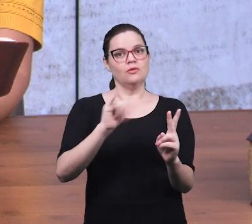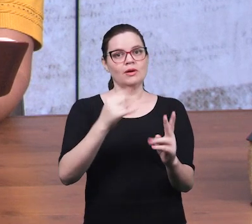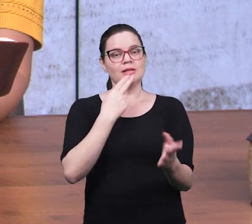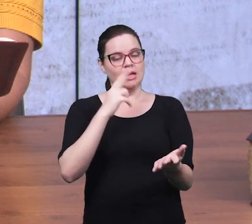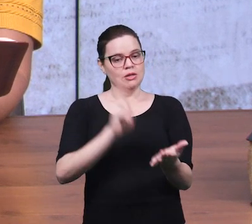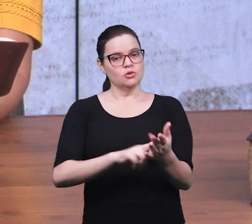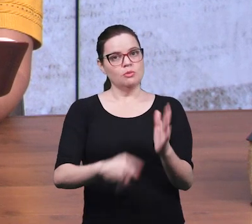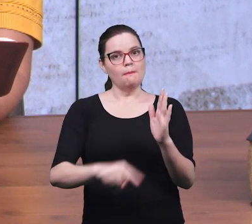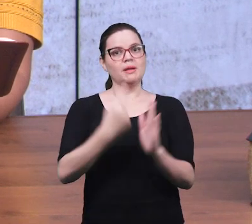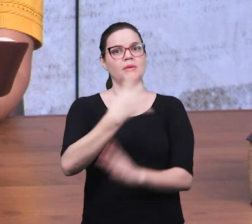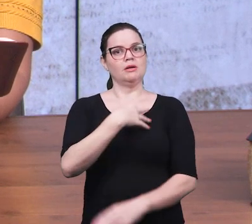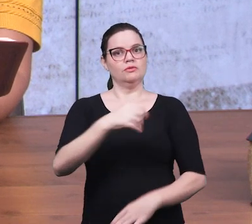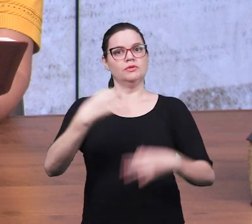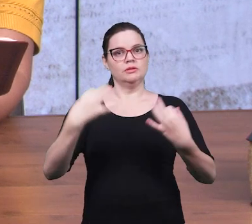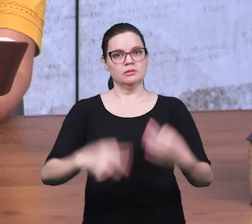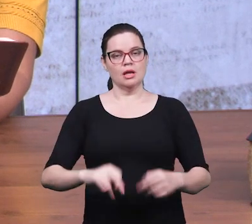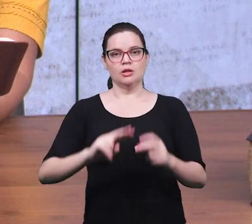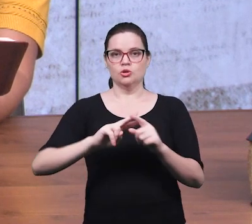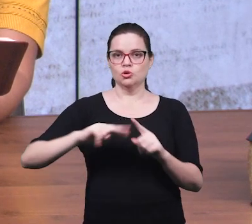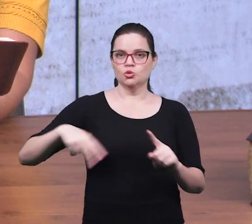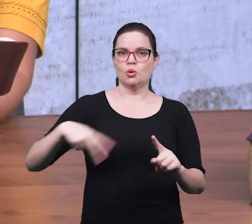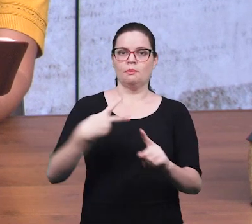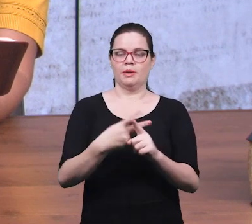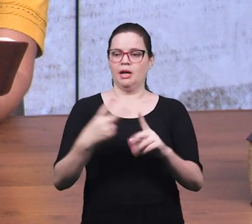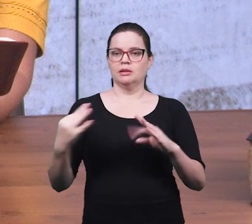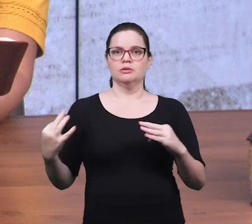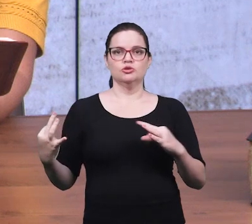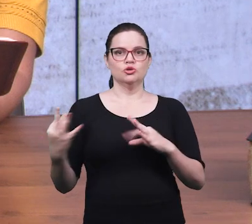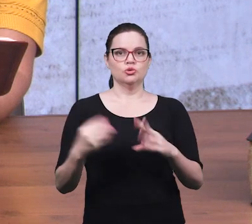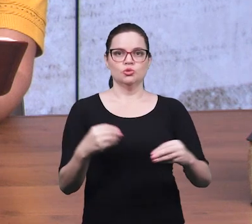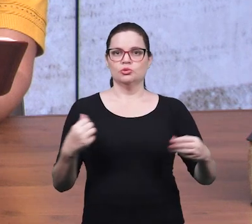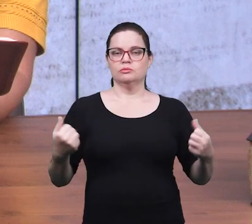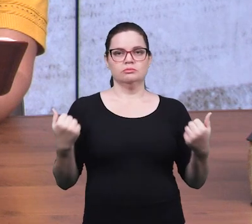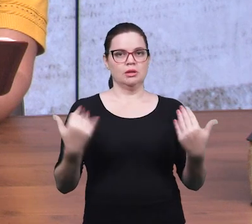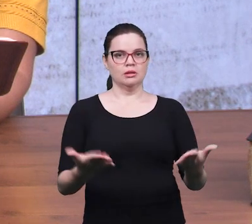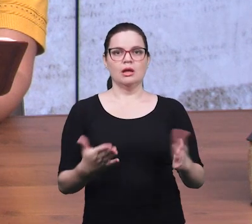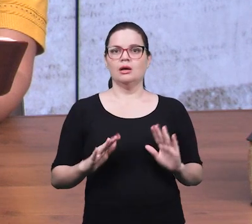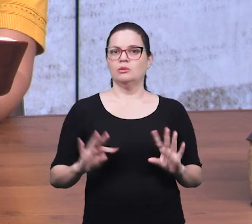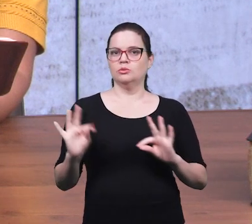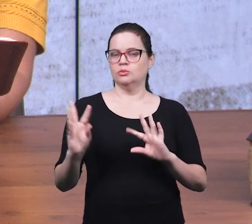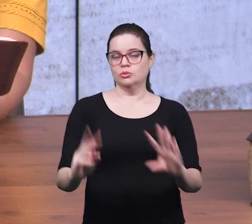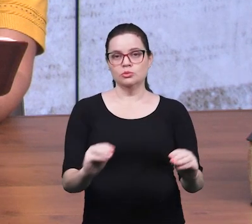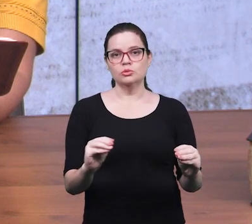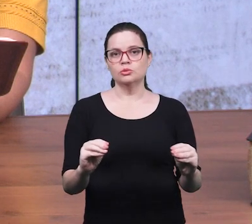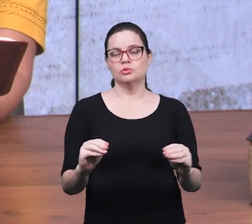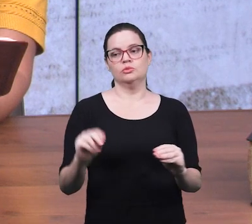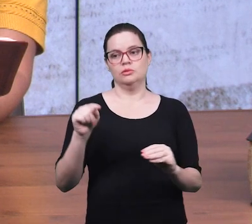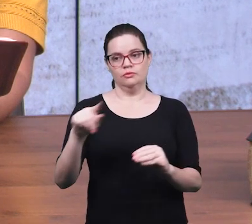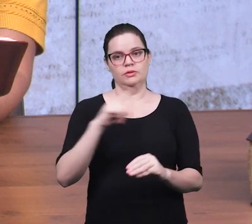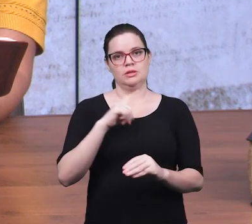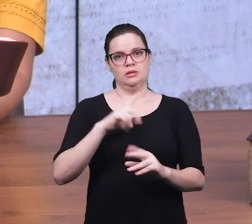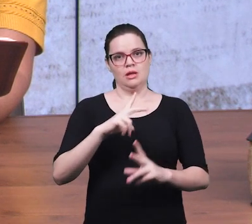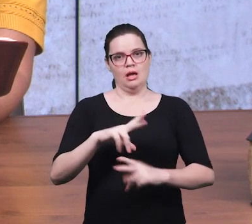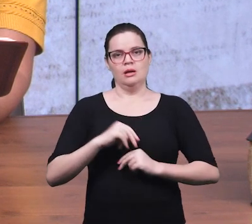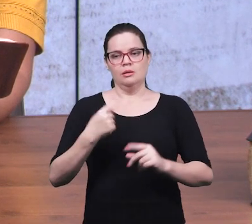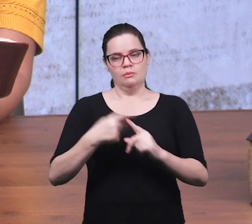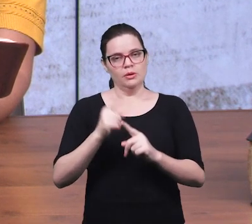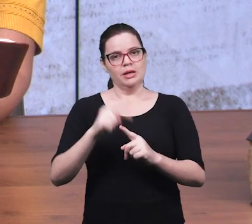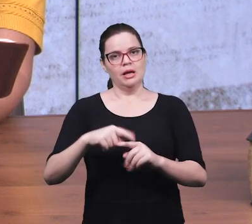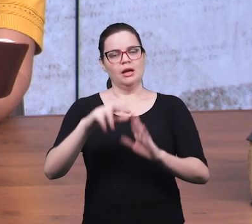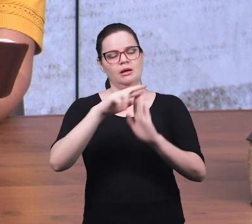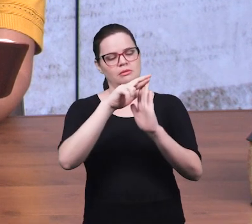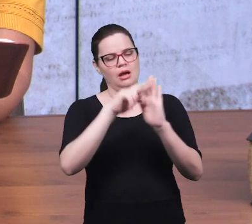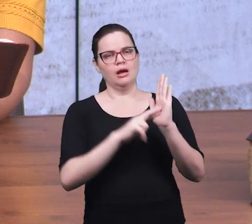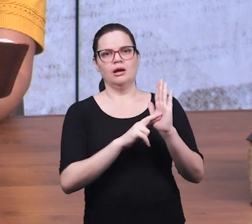primogênito, dando-lhe dobrada porção de tudo quanto tiver, porquanto aquele é o princípio da